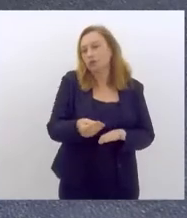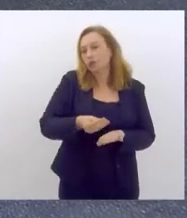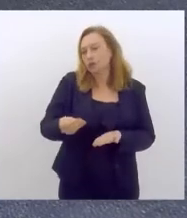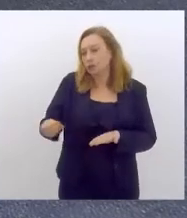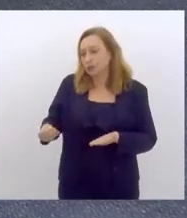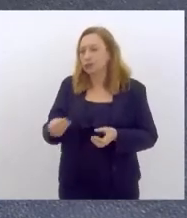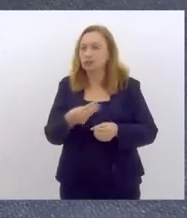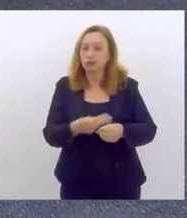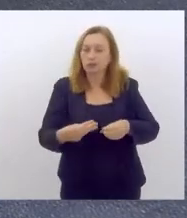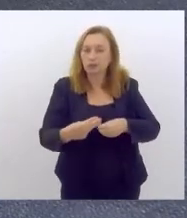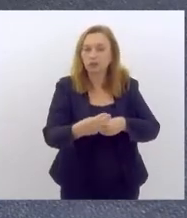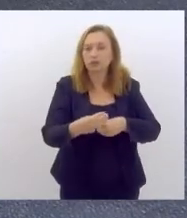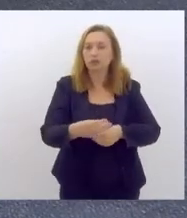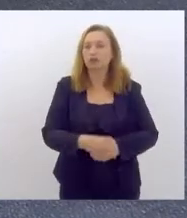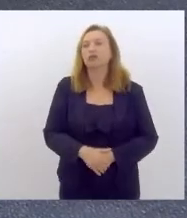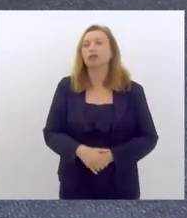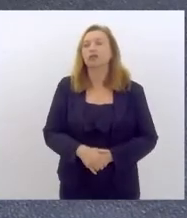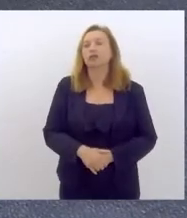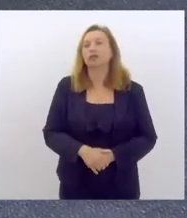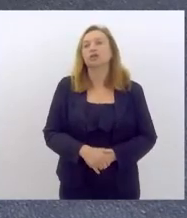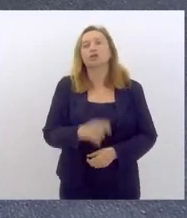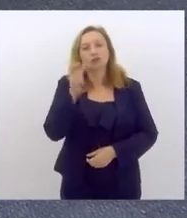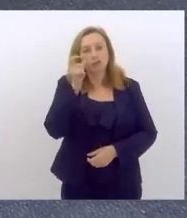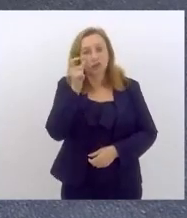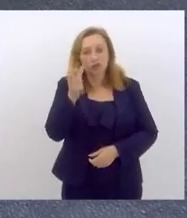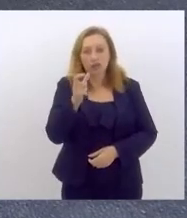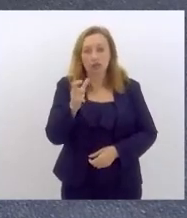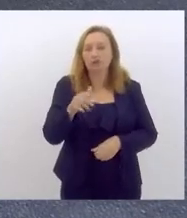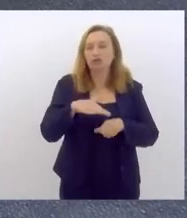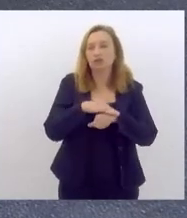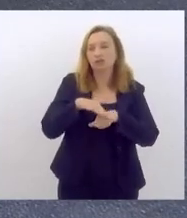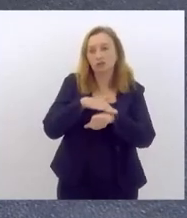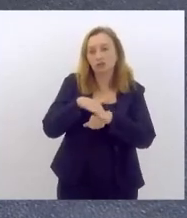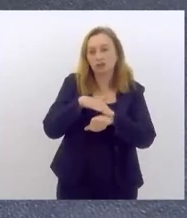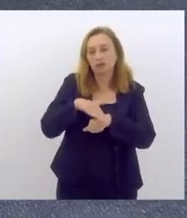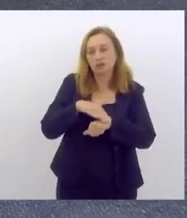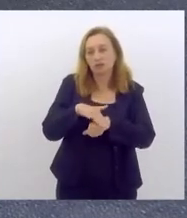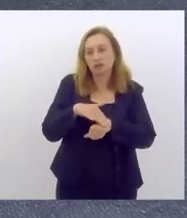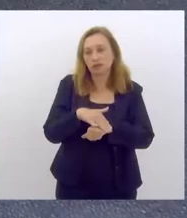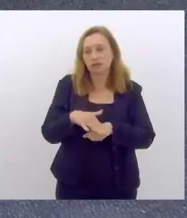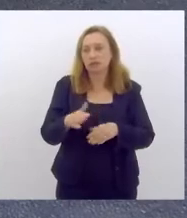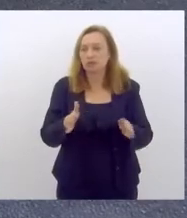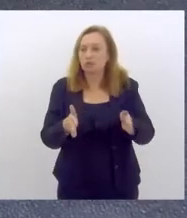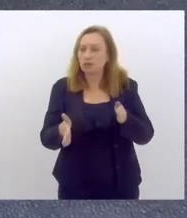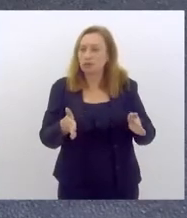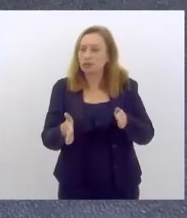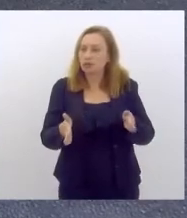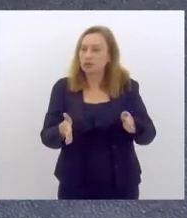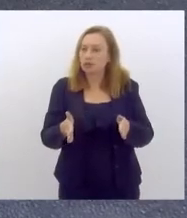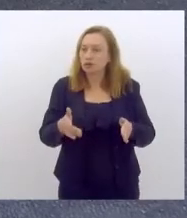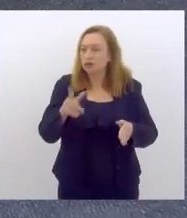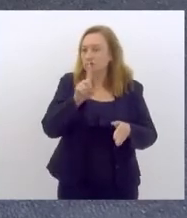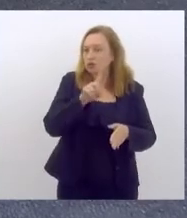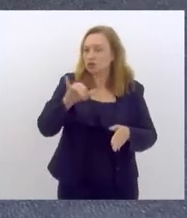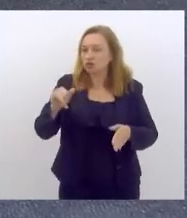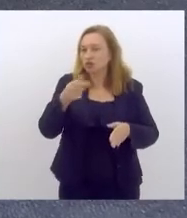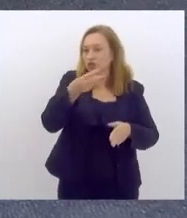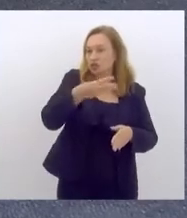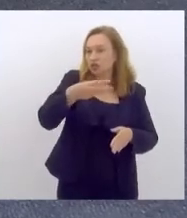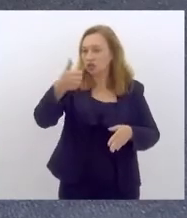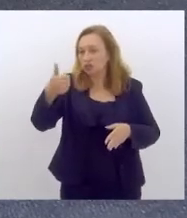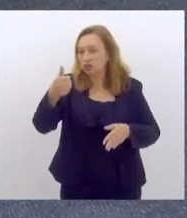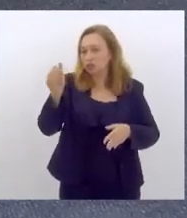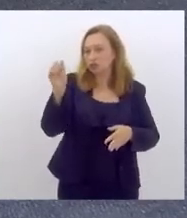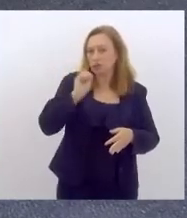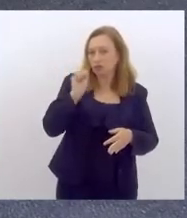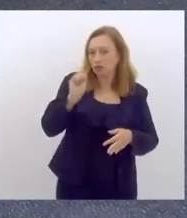para os municípios. E eles nos alertaram nessa conversa, né, do prazo do dia 31 de agosto, que